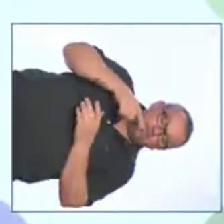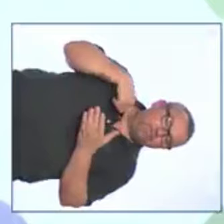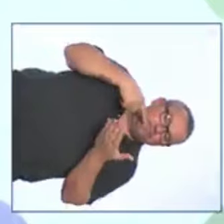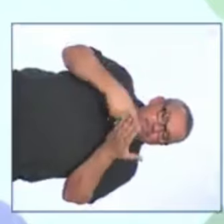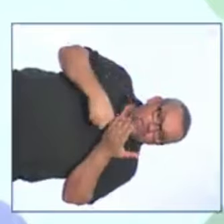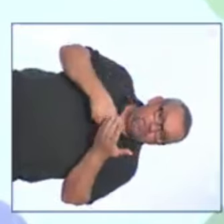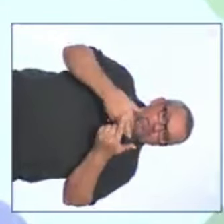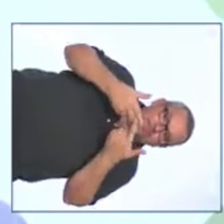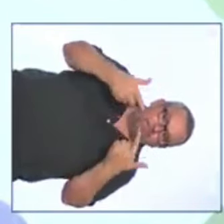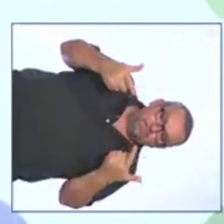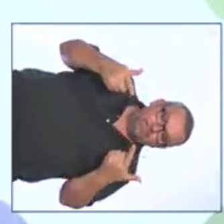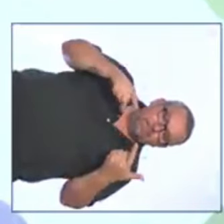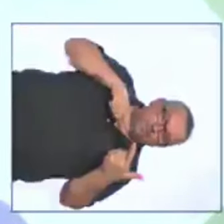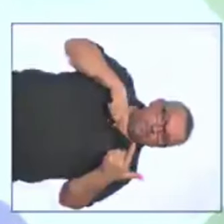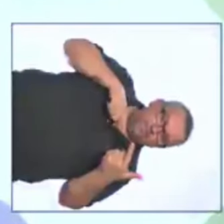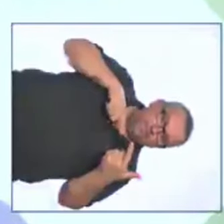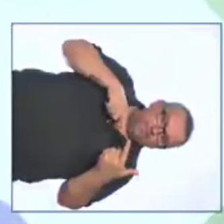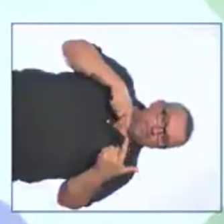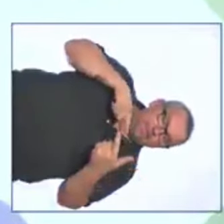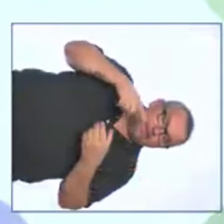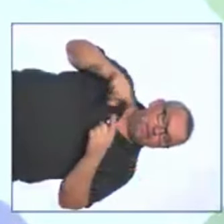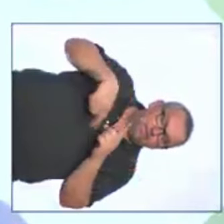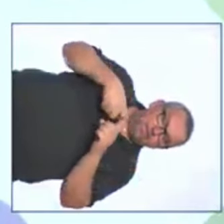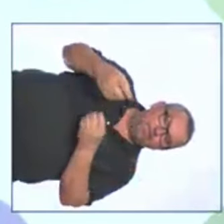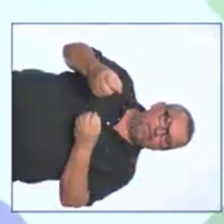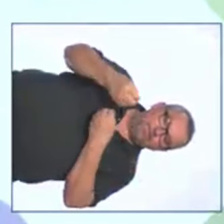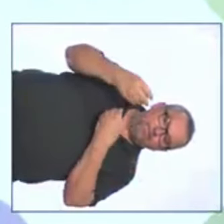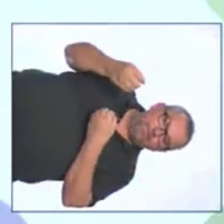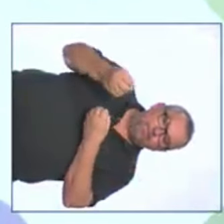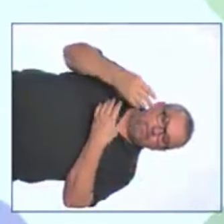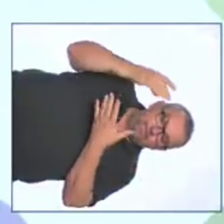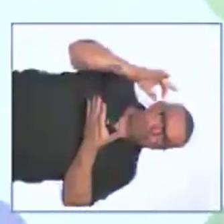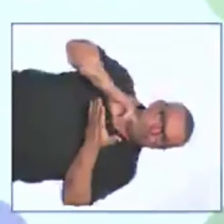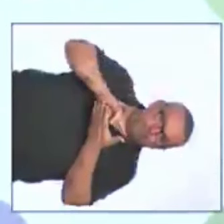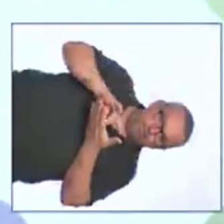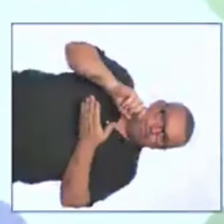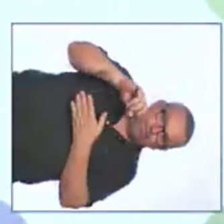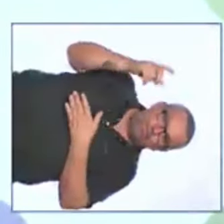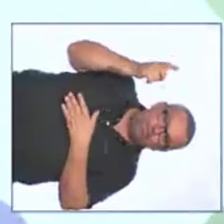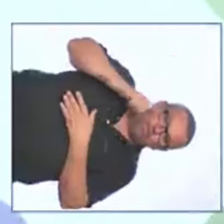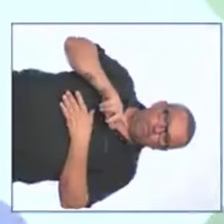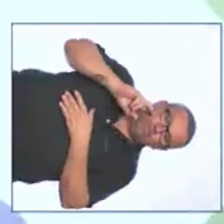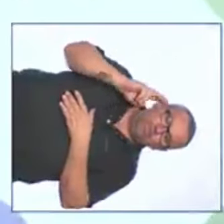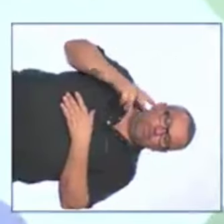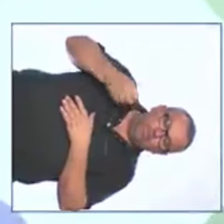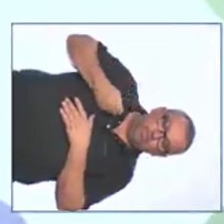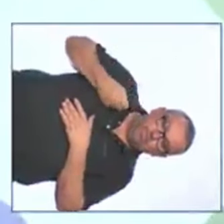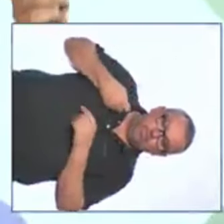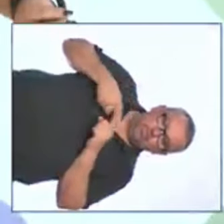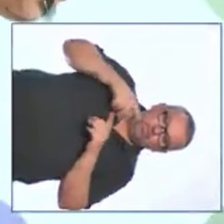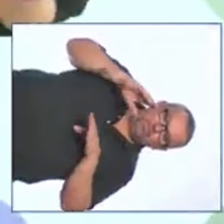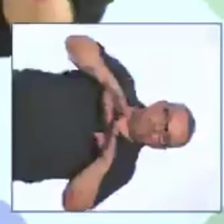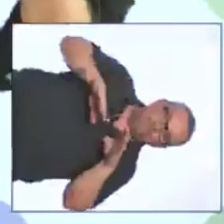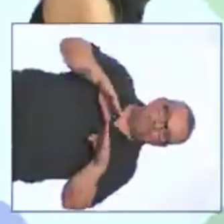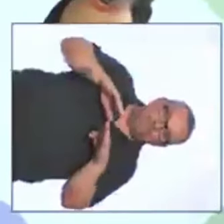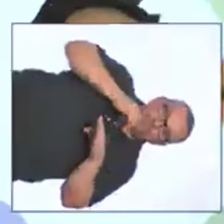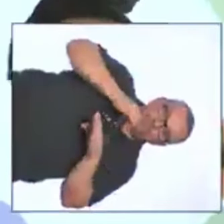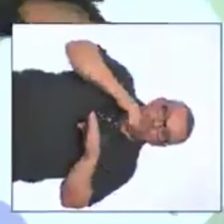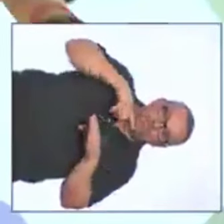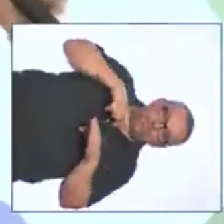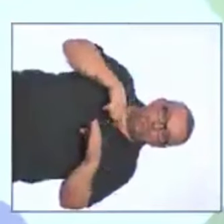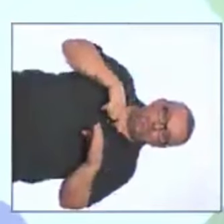confirmar algo se você tem dados mais sólidos né? se você consegue ver isso no número porque às vezes por exemplo a gente tá aqui